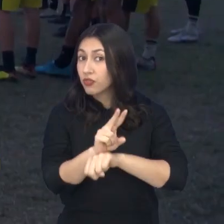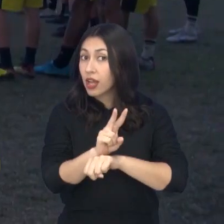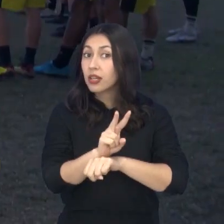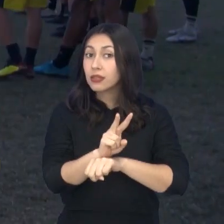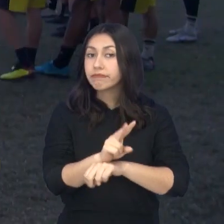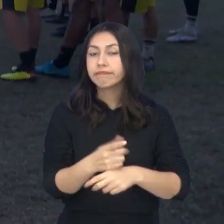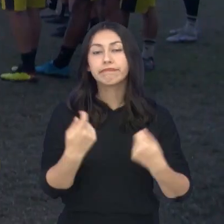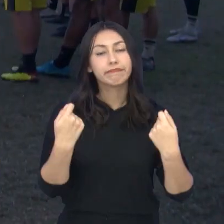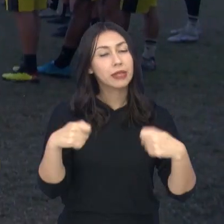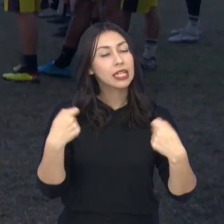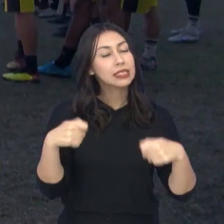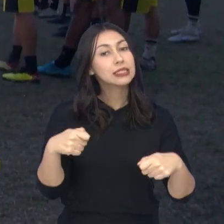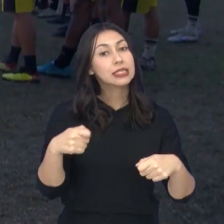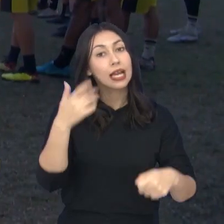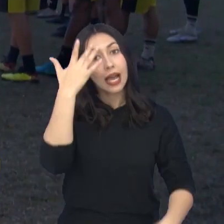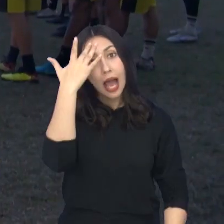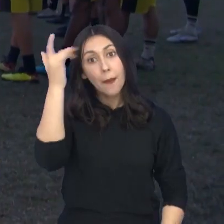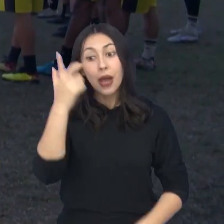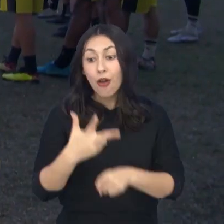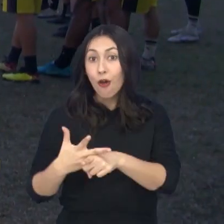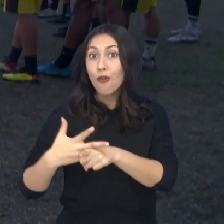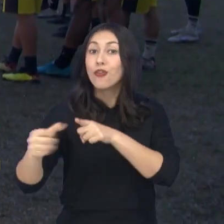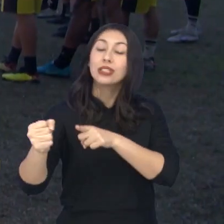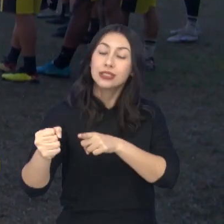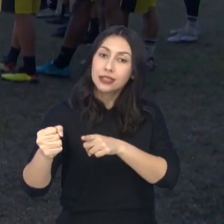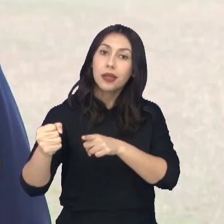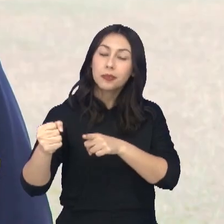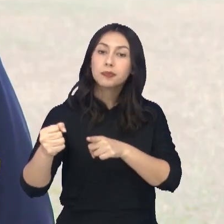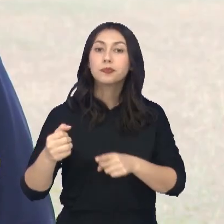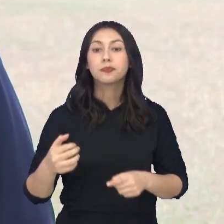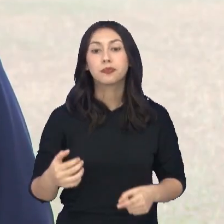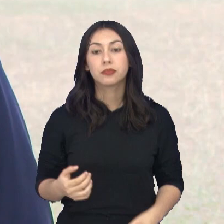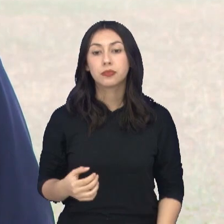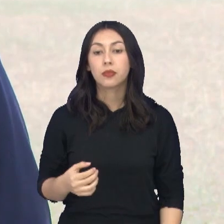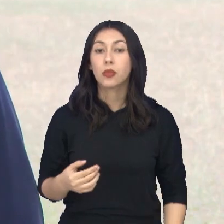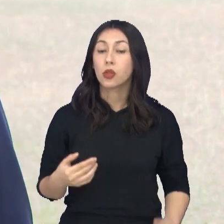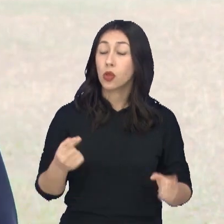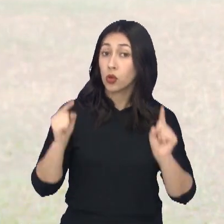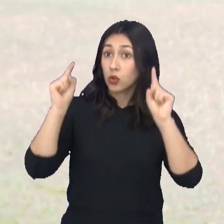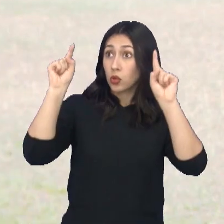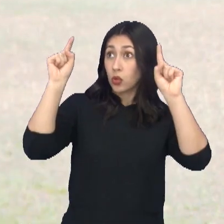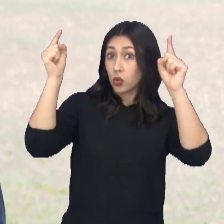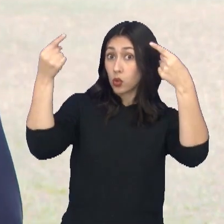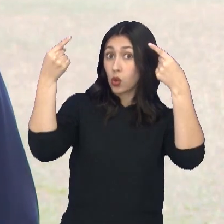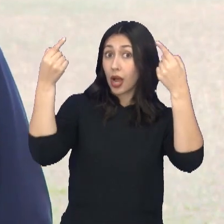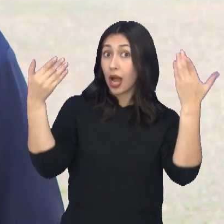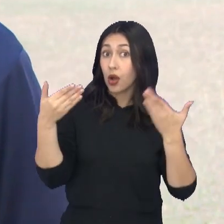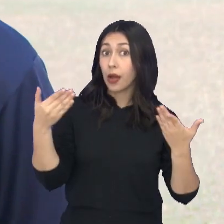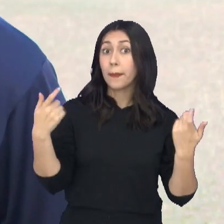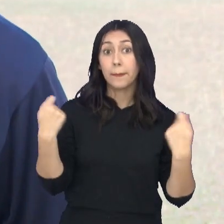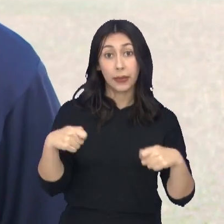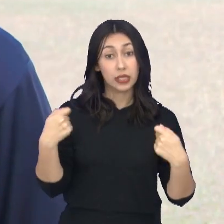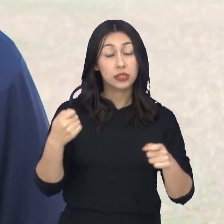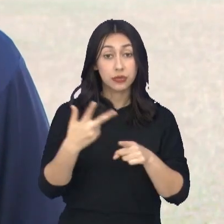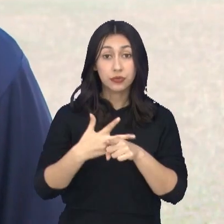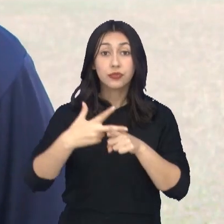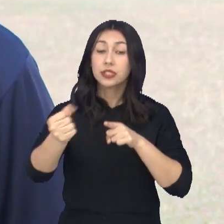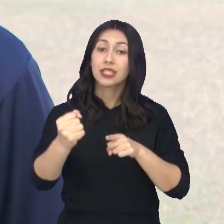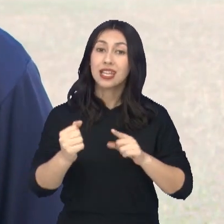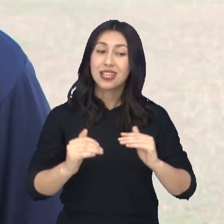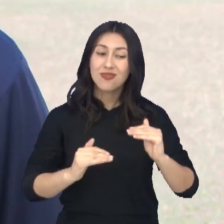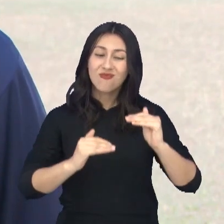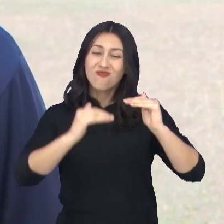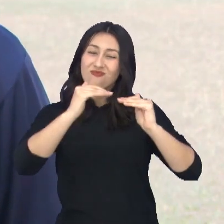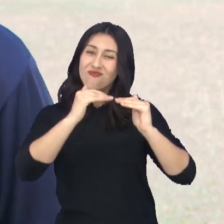mata-mata, precisa vencer o Nacional amanhã fora de casa. No jogo agora, o que nos importa é só a vitória. Eu acho que o empate seria